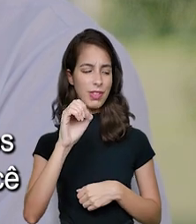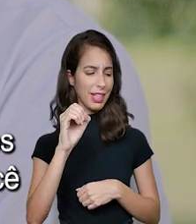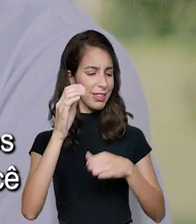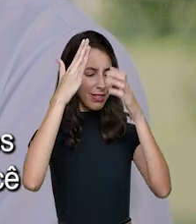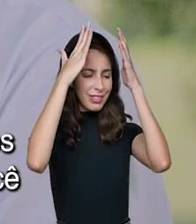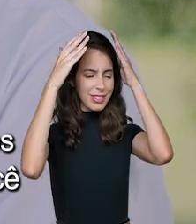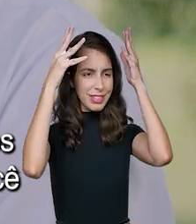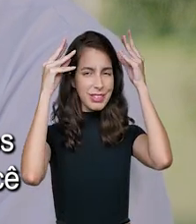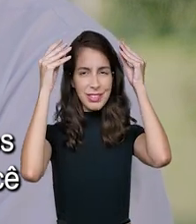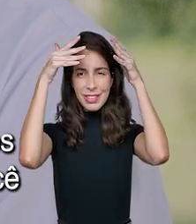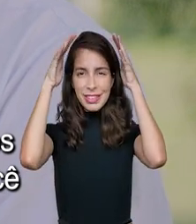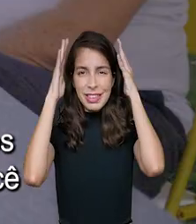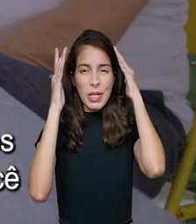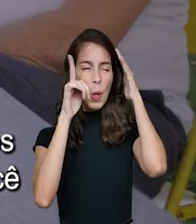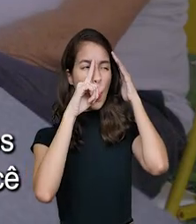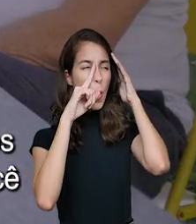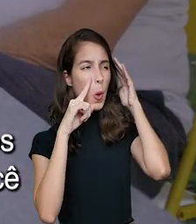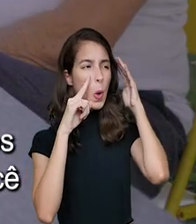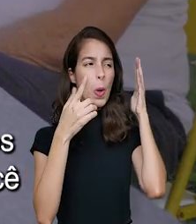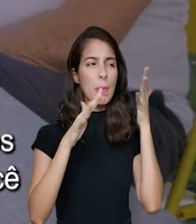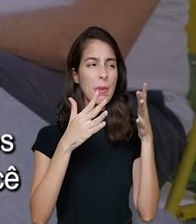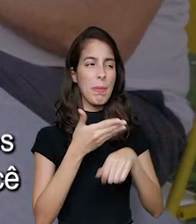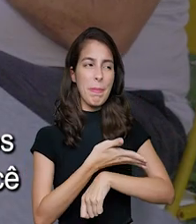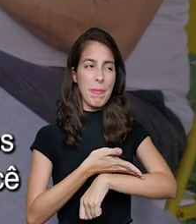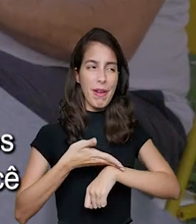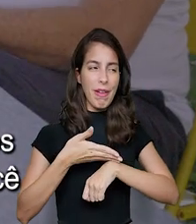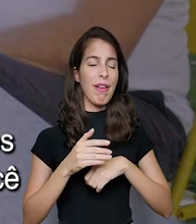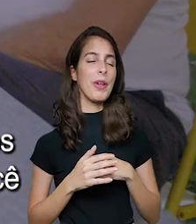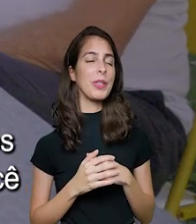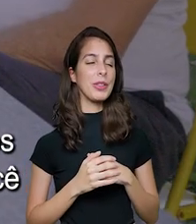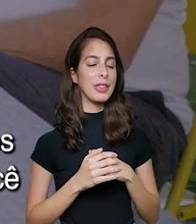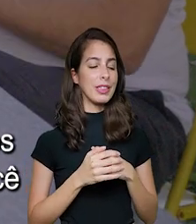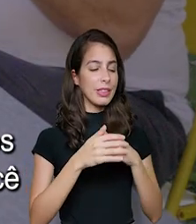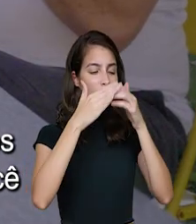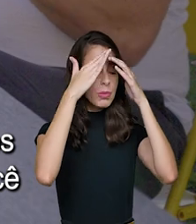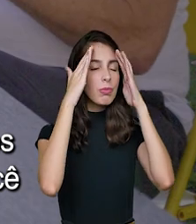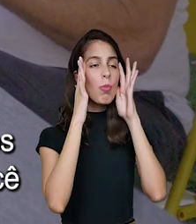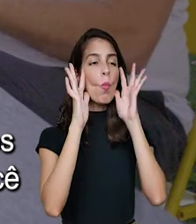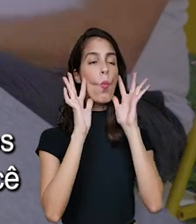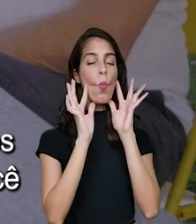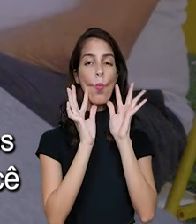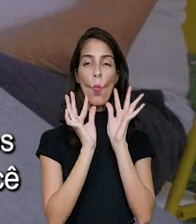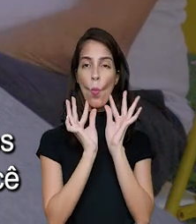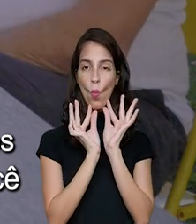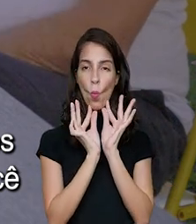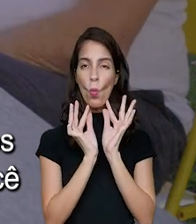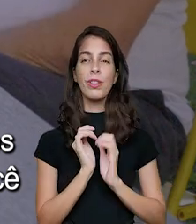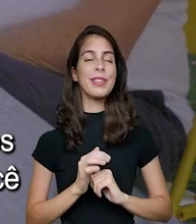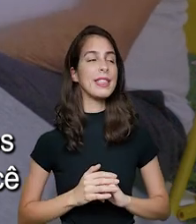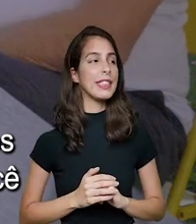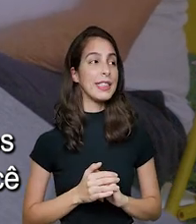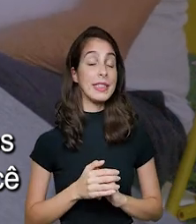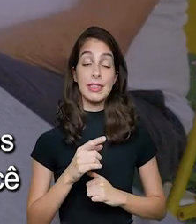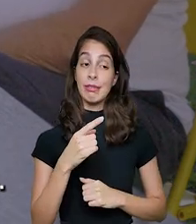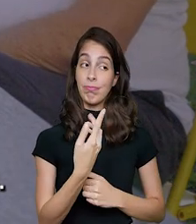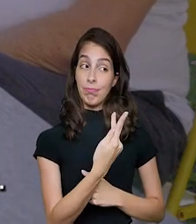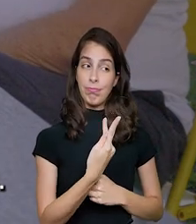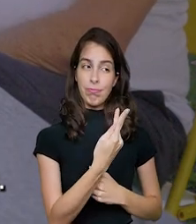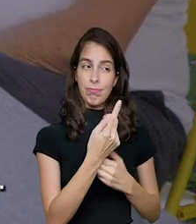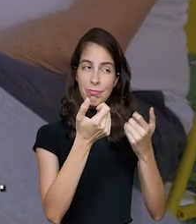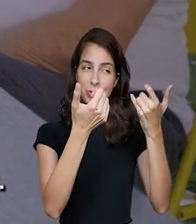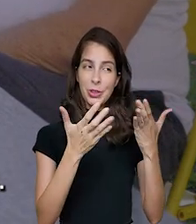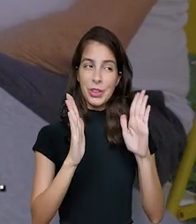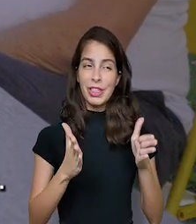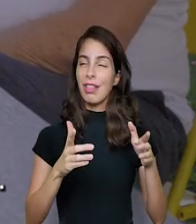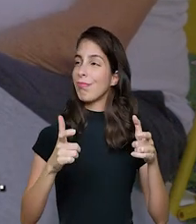o cabelos louros e grisalhos né rosto fino né Eh nós estamos aqui como você